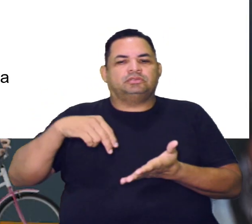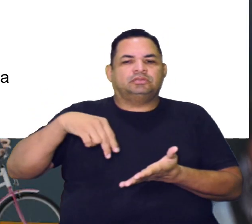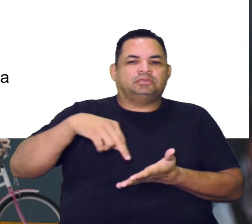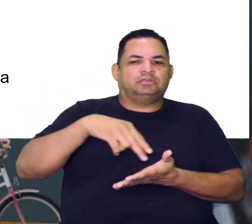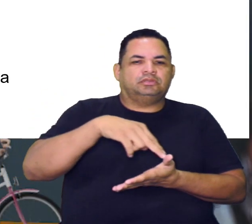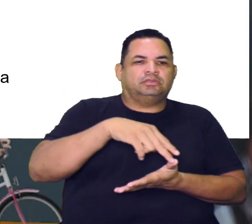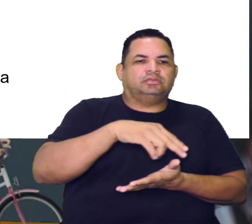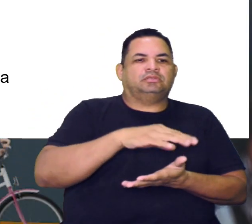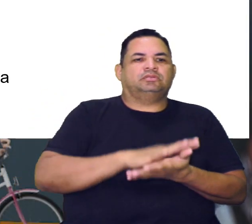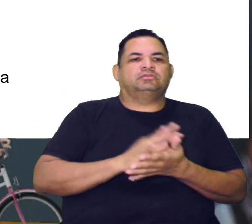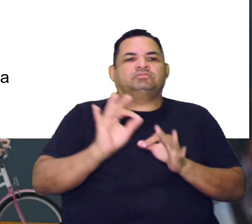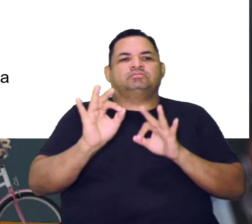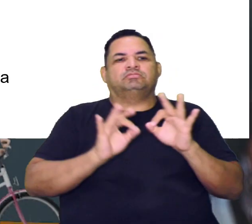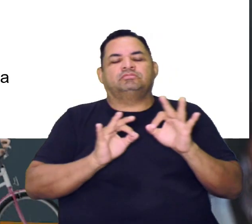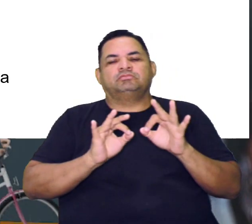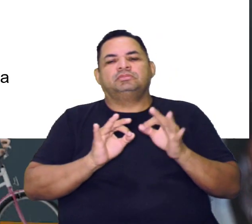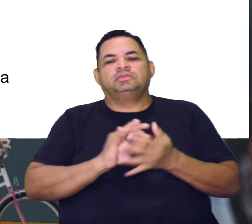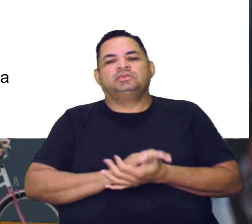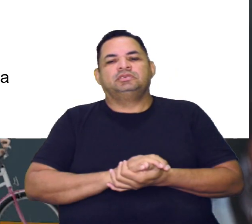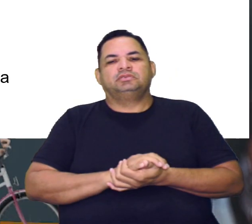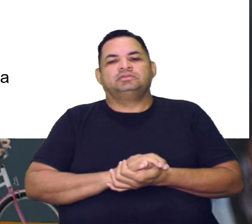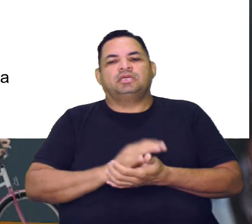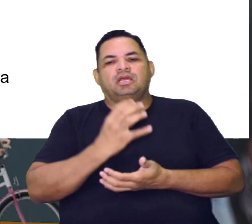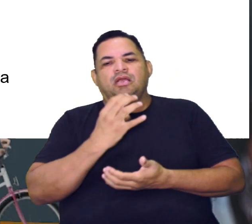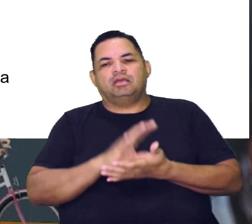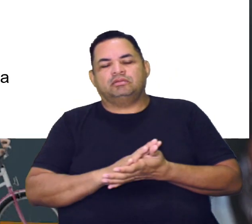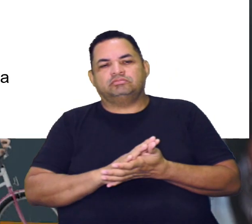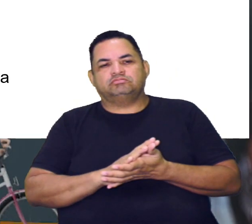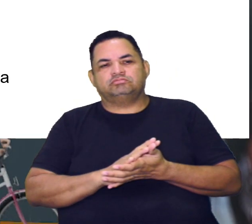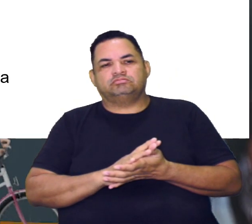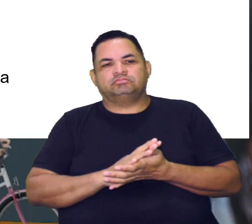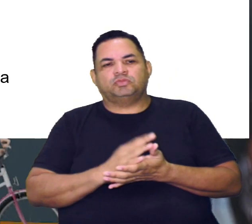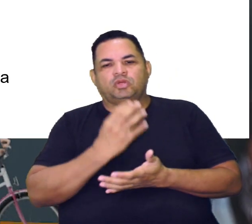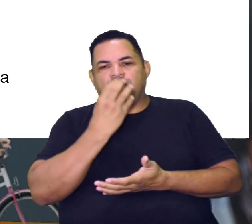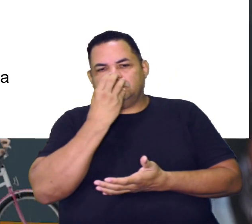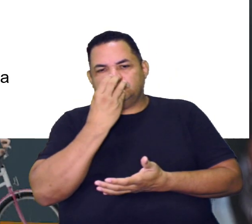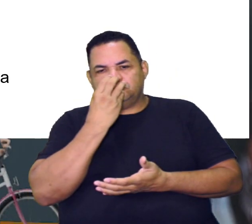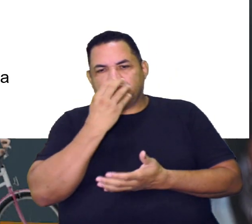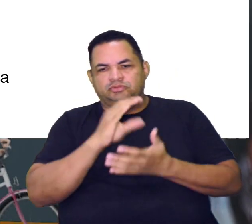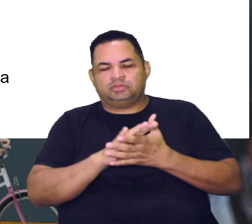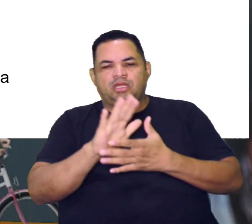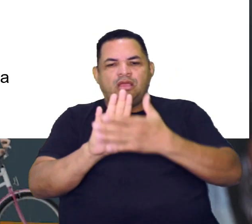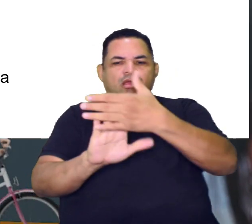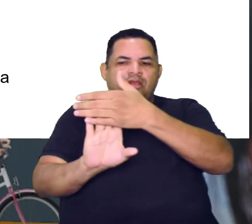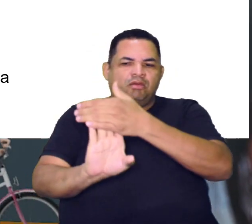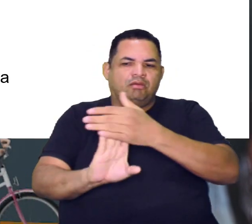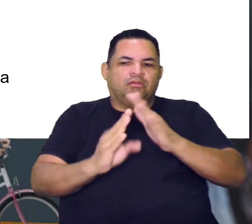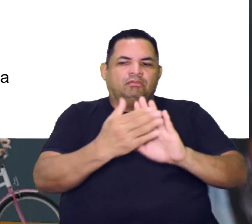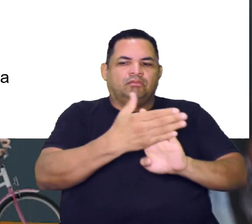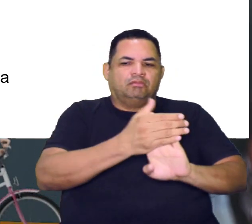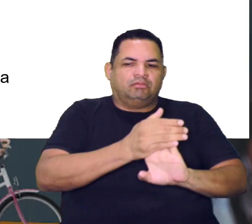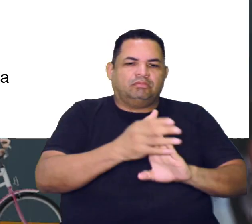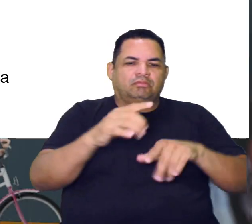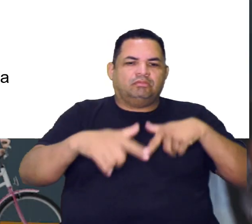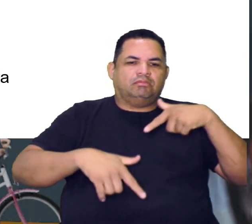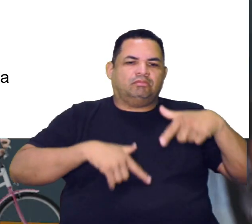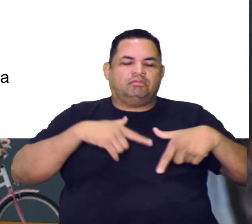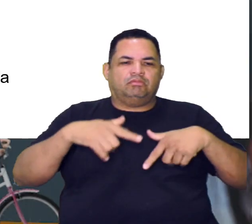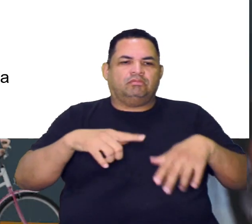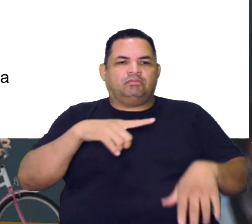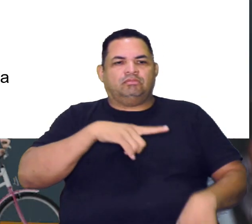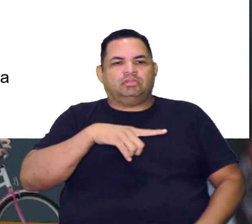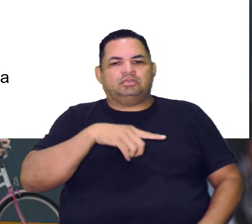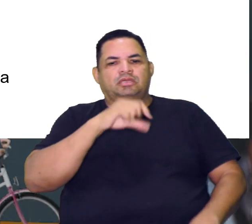meu cachorro, com o meu gatinho, né, o seu bichinho de estimação, se alongar no trabalho. Então você tem